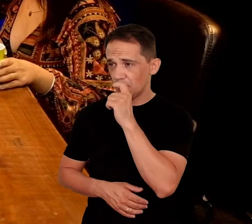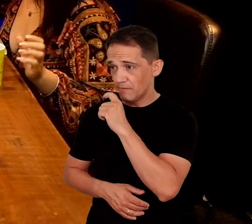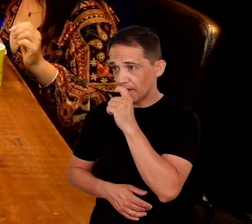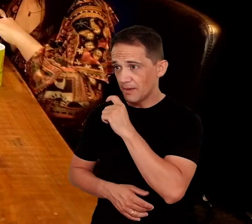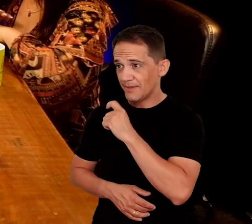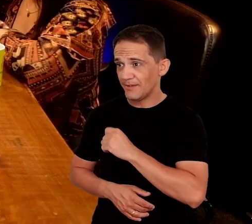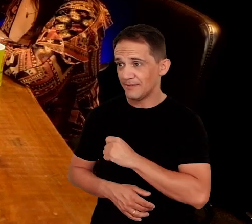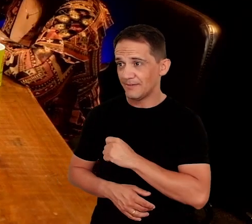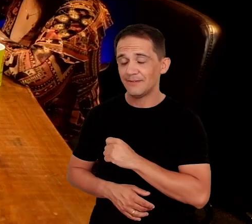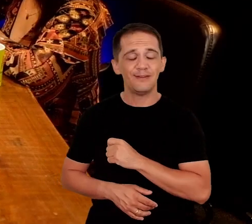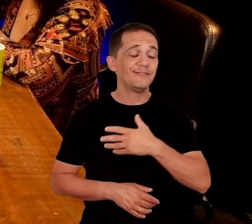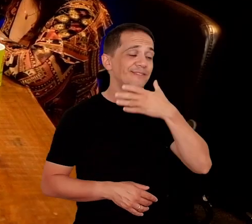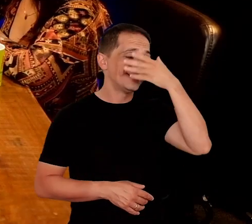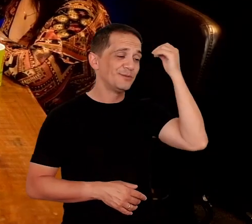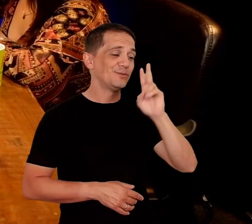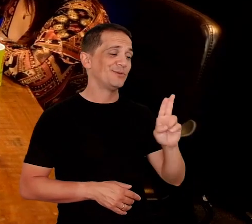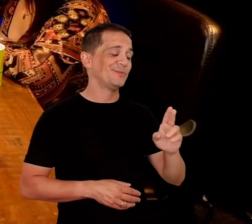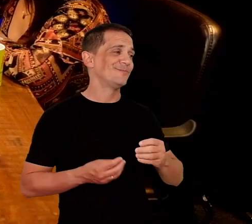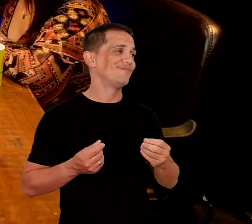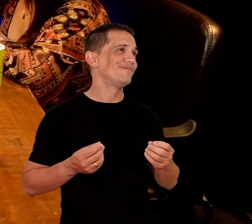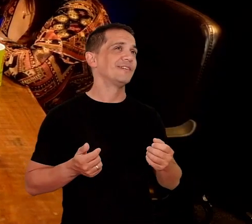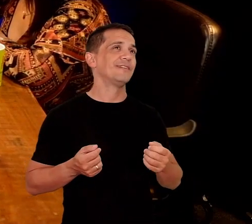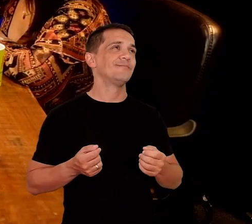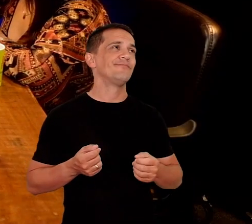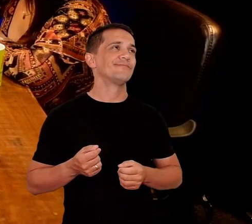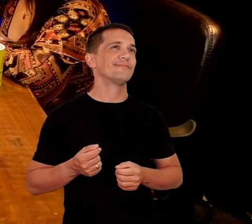É uma novela? Esqueci o nome. Meu pai.